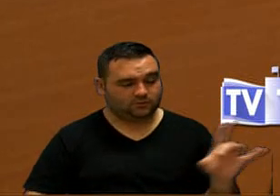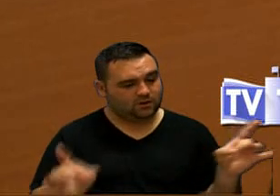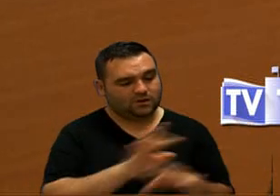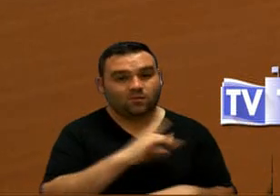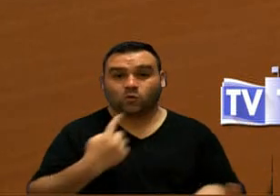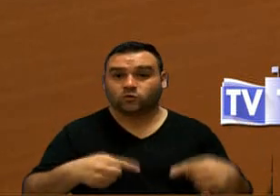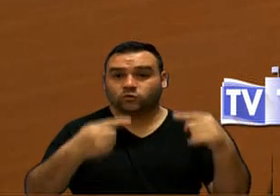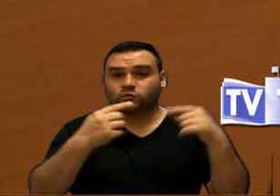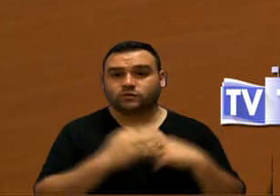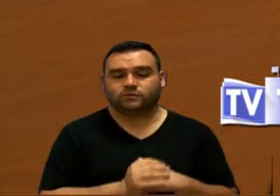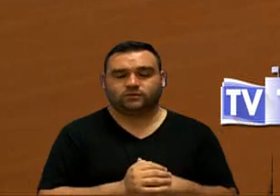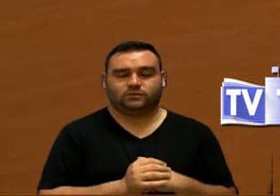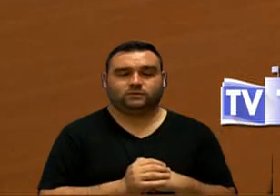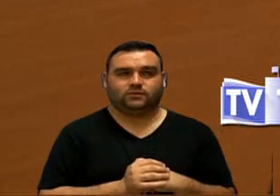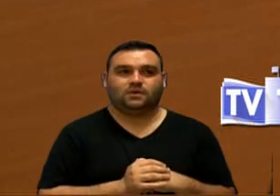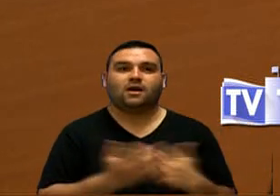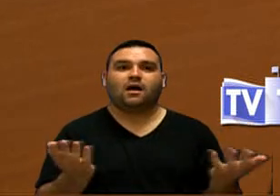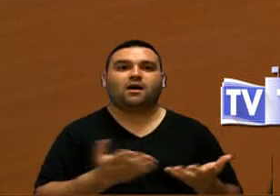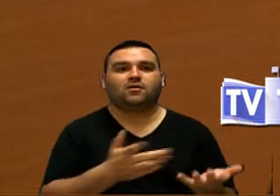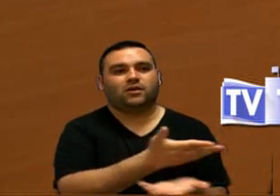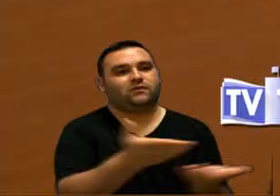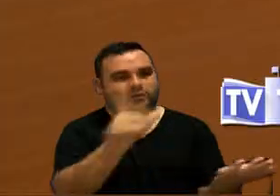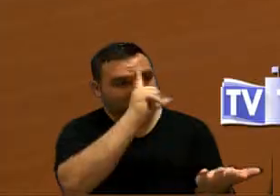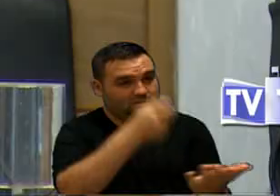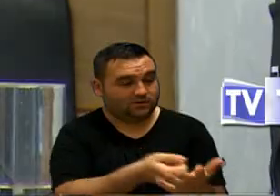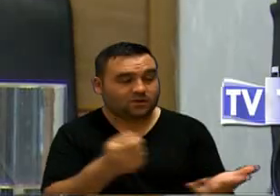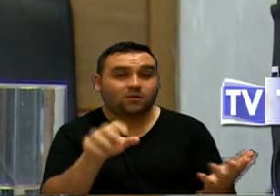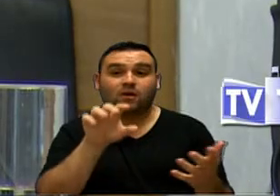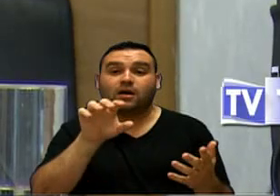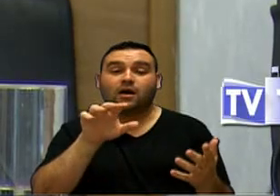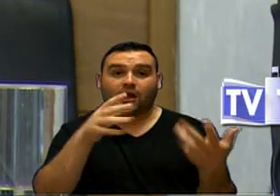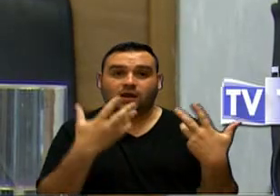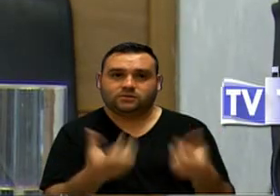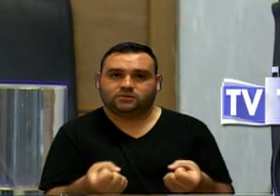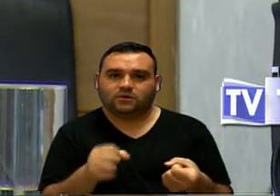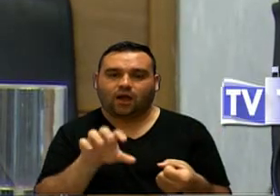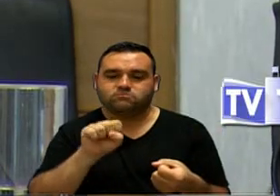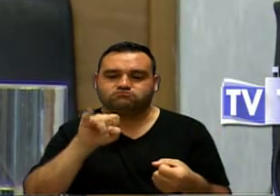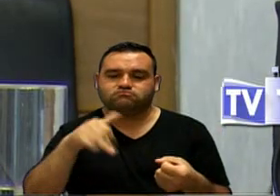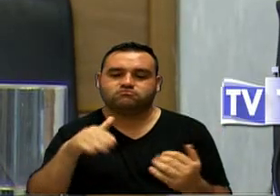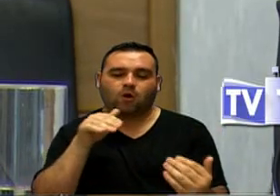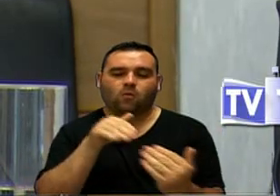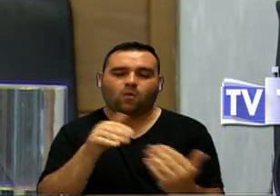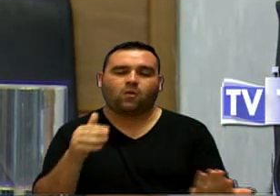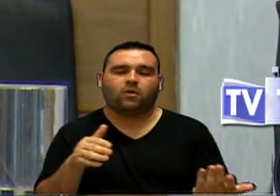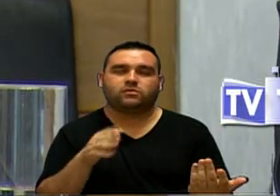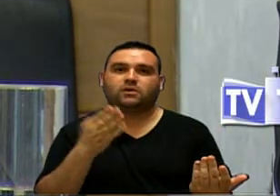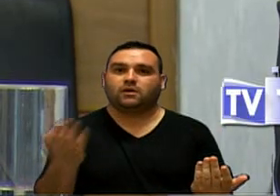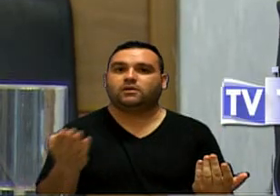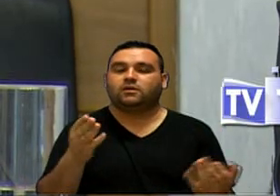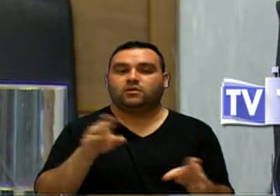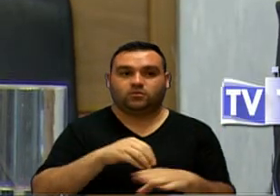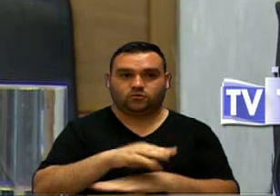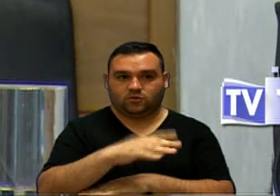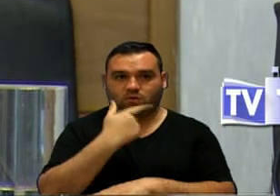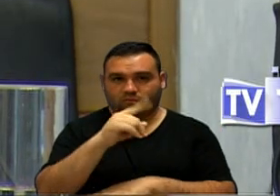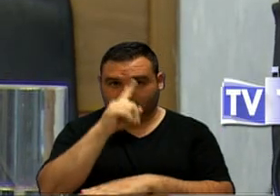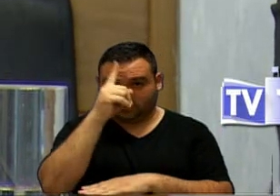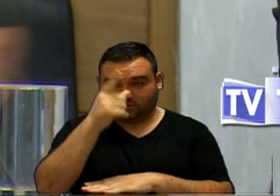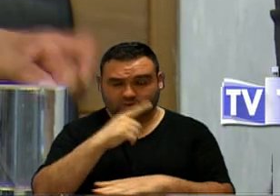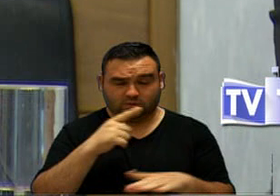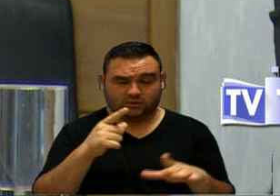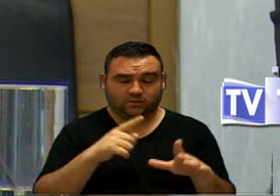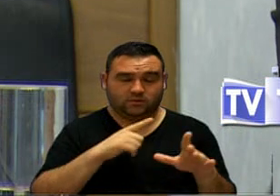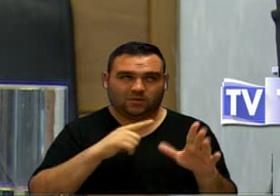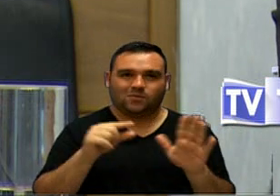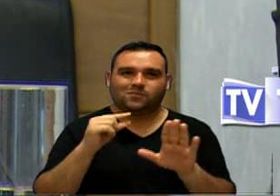Encerrada a discussão? Em votação, então, encaminhamento sim. Encaminhamento sim, por orientação do autor. E,